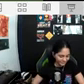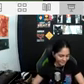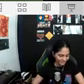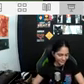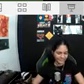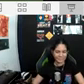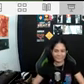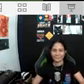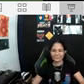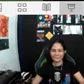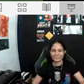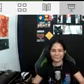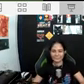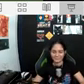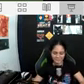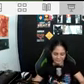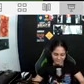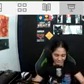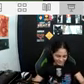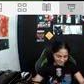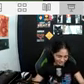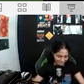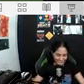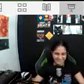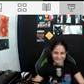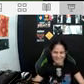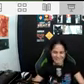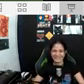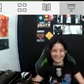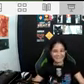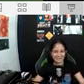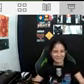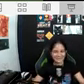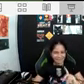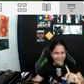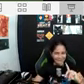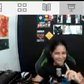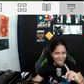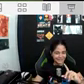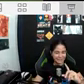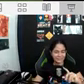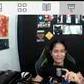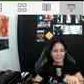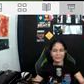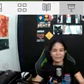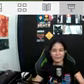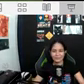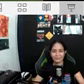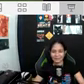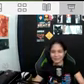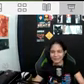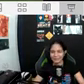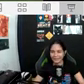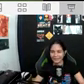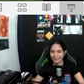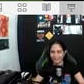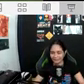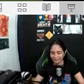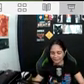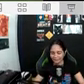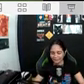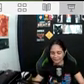vida mesmo, né? Então, acho que esse estudo meio furado da Coca-Cola. Tá chegando, mas tá chegando. Seu raciocínio foi correto. Diga,